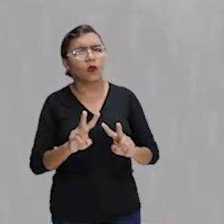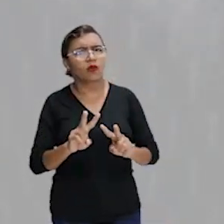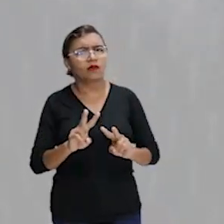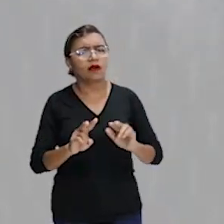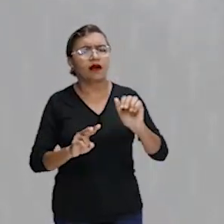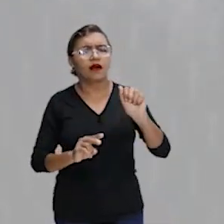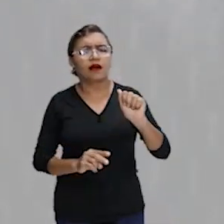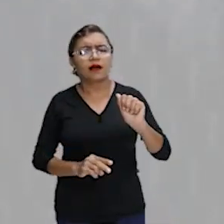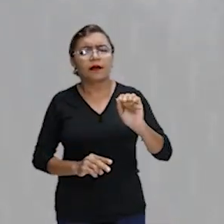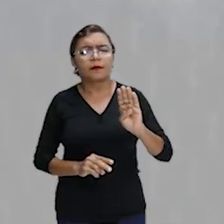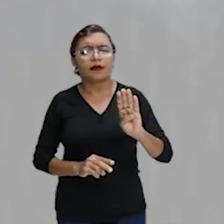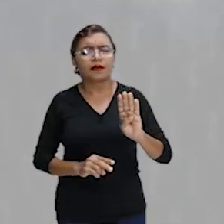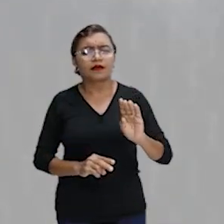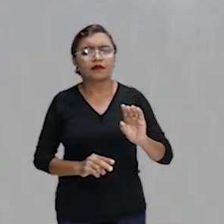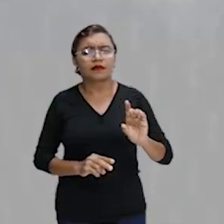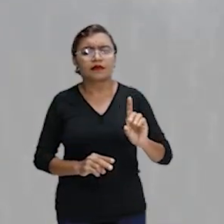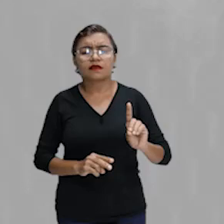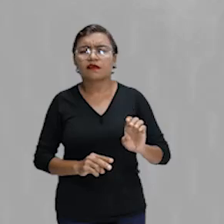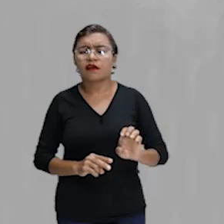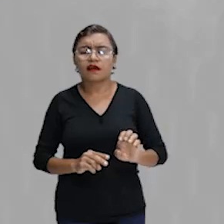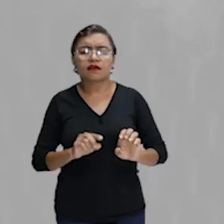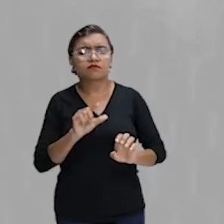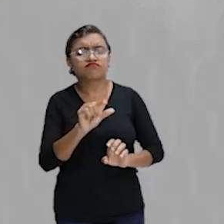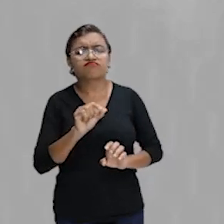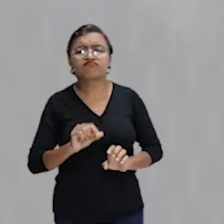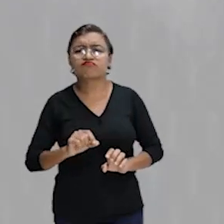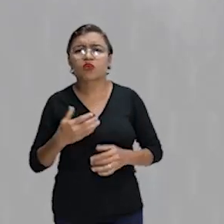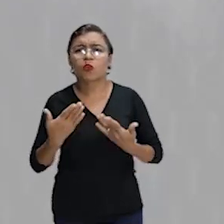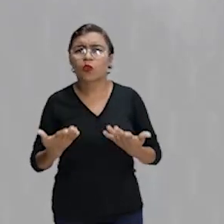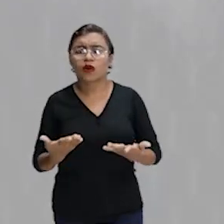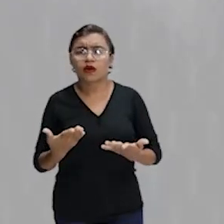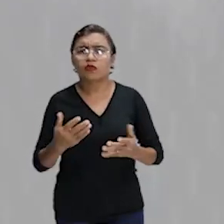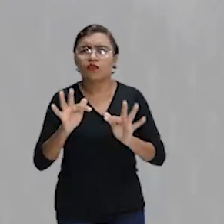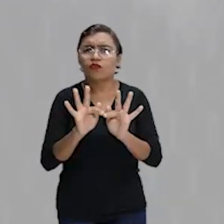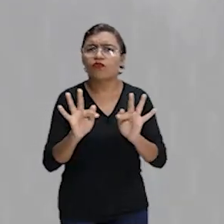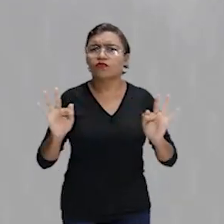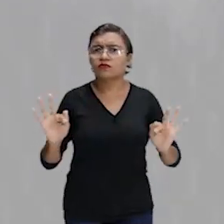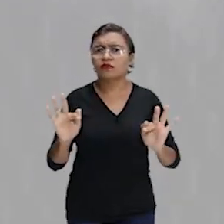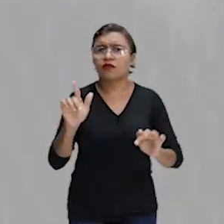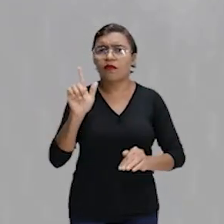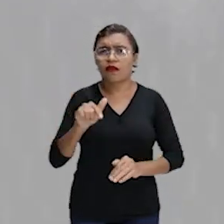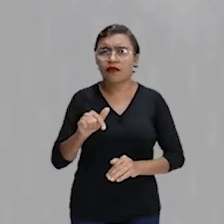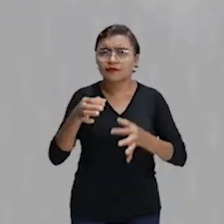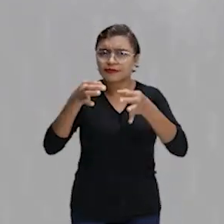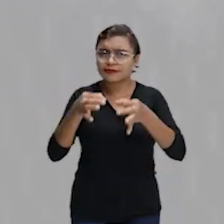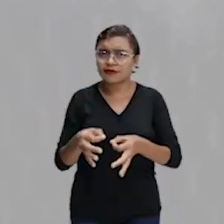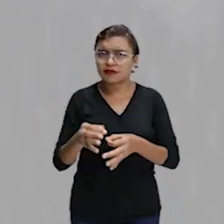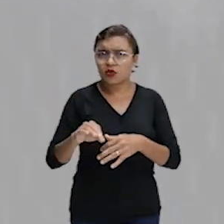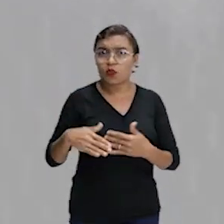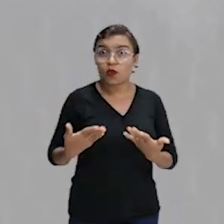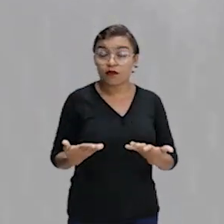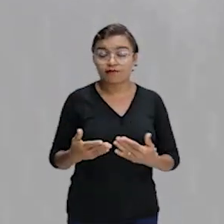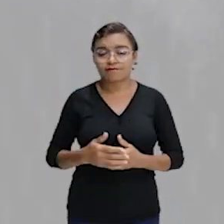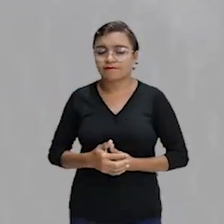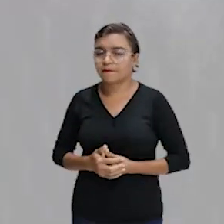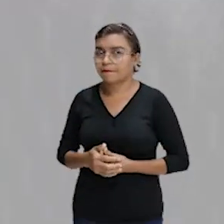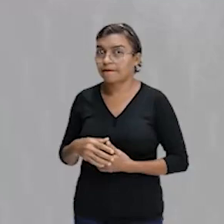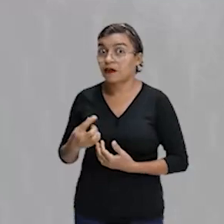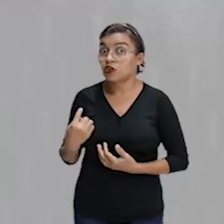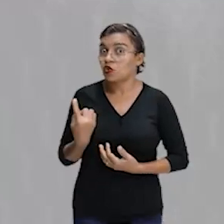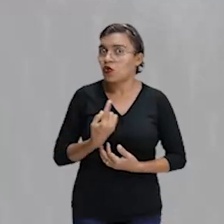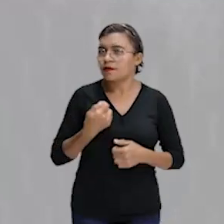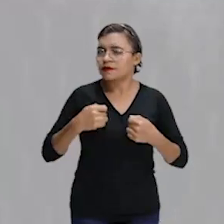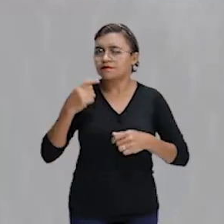vou fazer para descobrir qual dessas funções é aquela correta? Gente, vamos pensar um